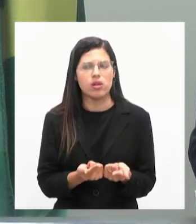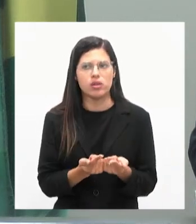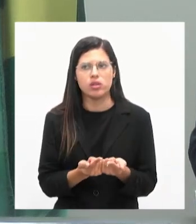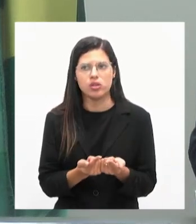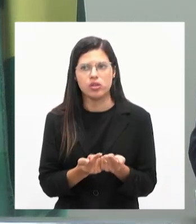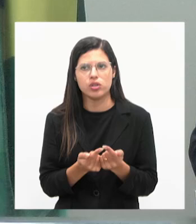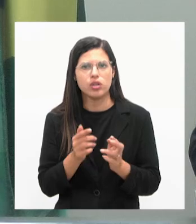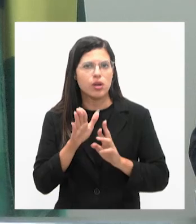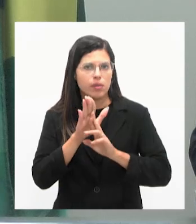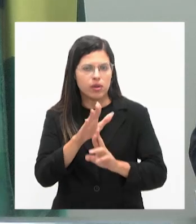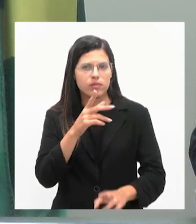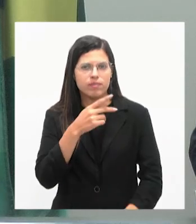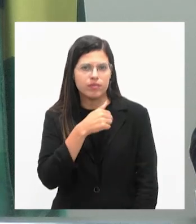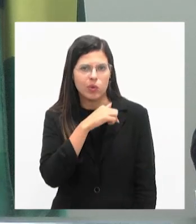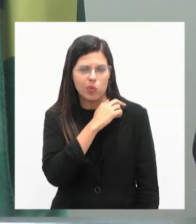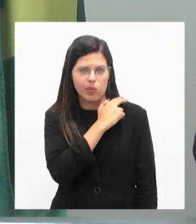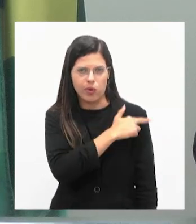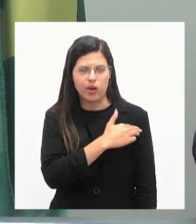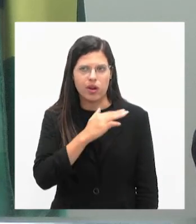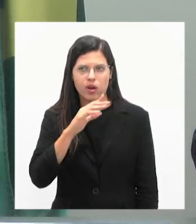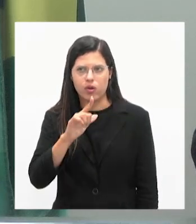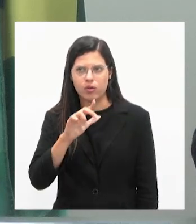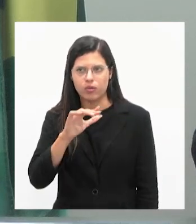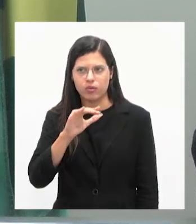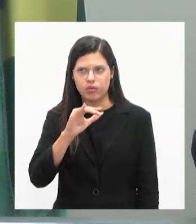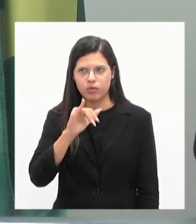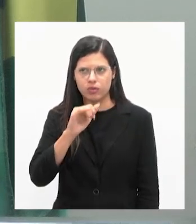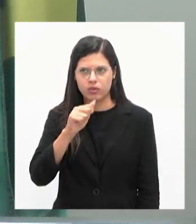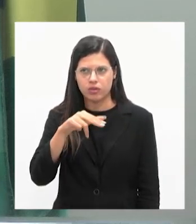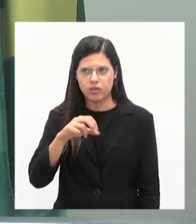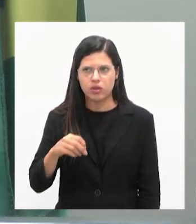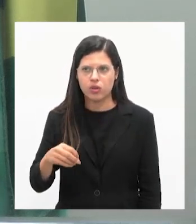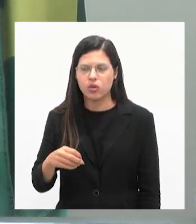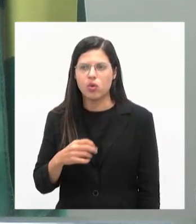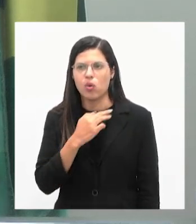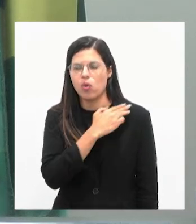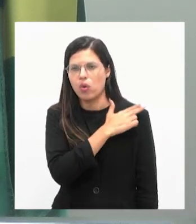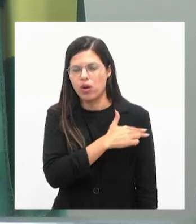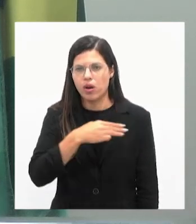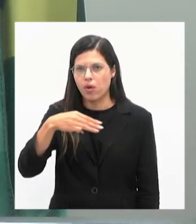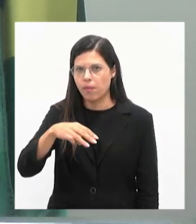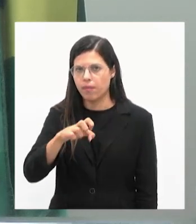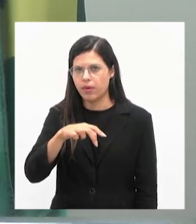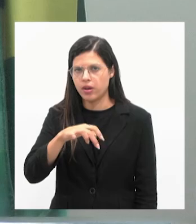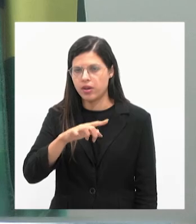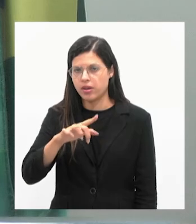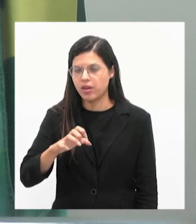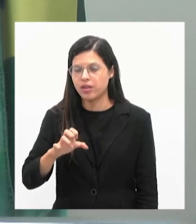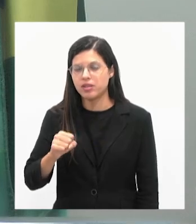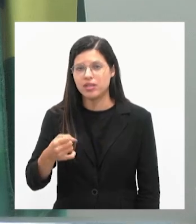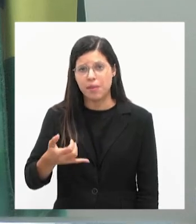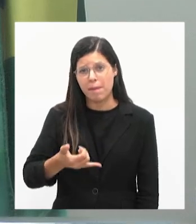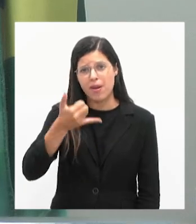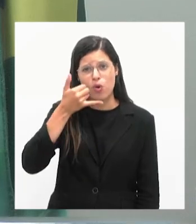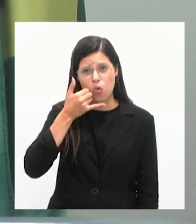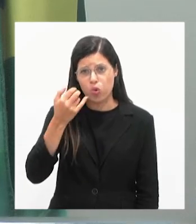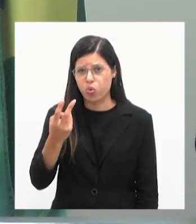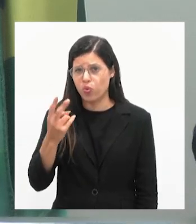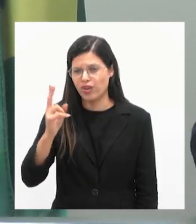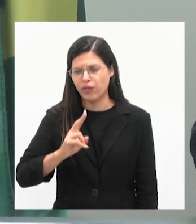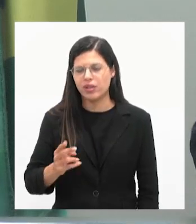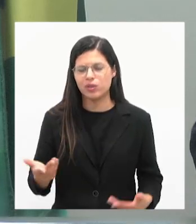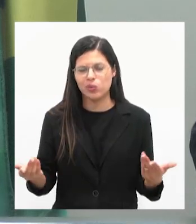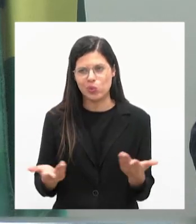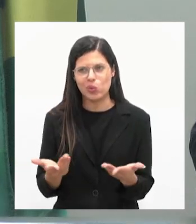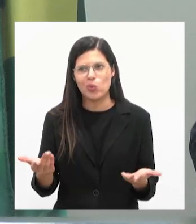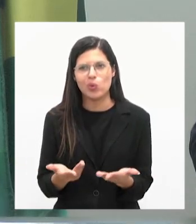Coronel Luciano, que sempre esteve pronto. O Coronel Menezes me ligou 2 vezes hoje. Coronel Menezes. Então, a gente dialoga muito bem. As